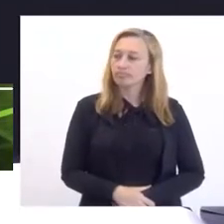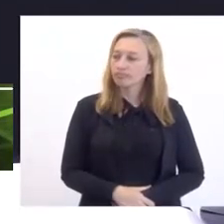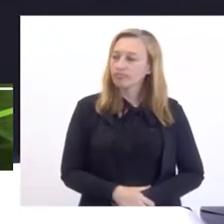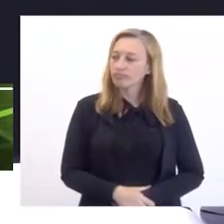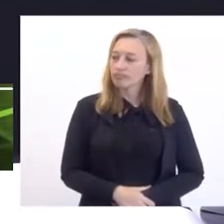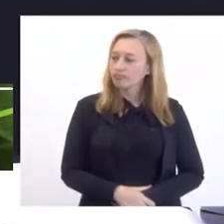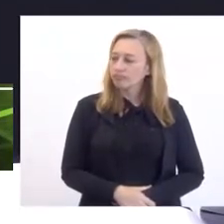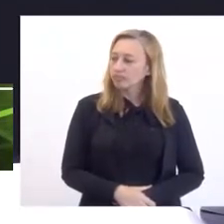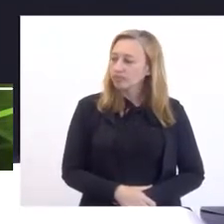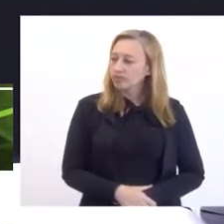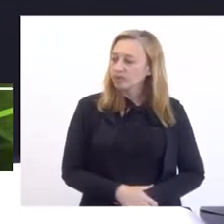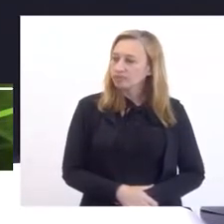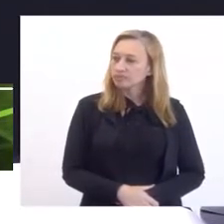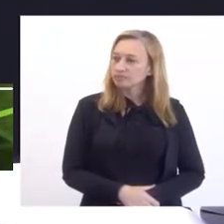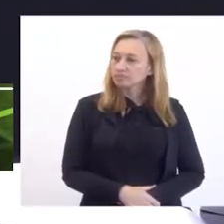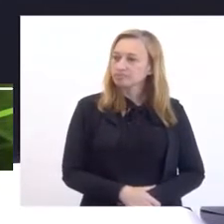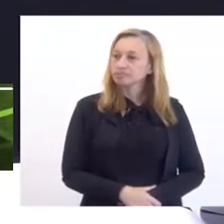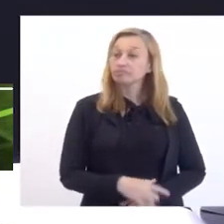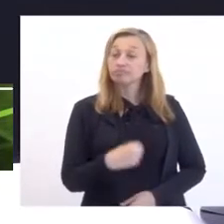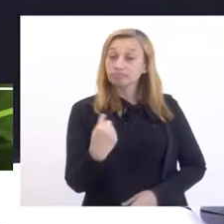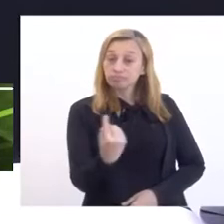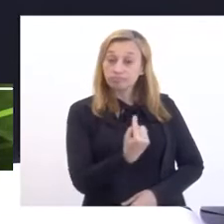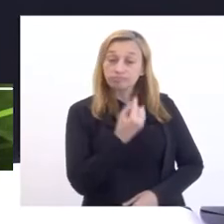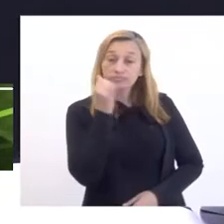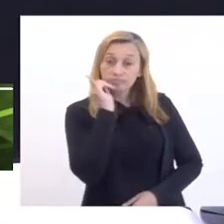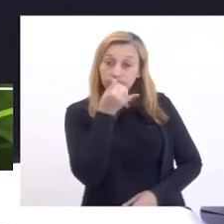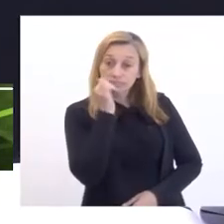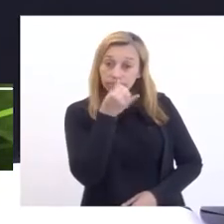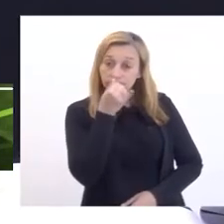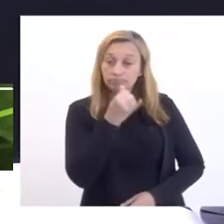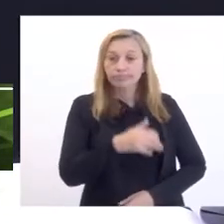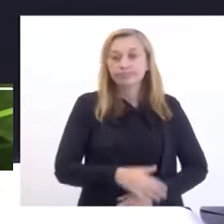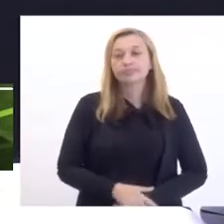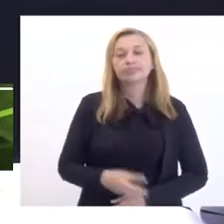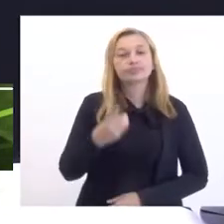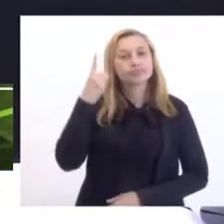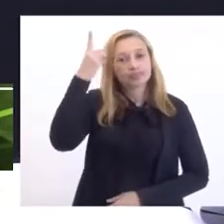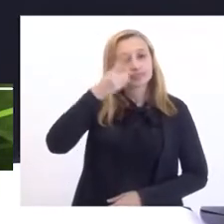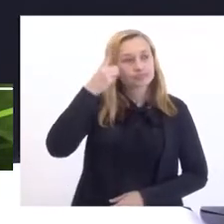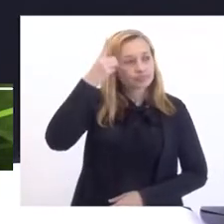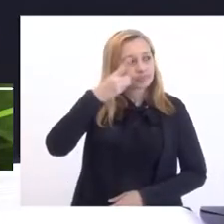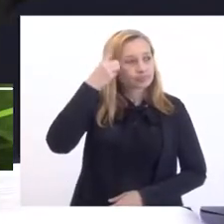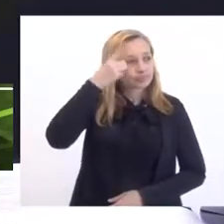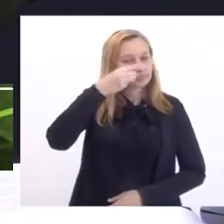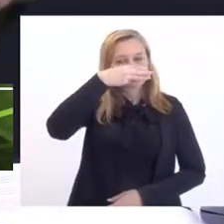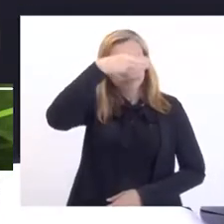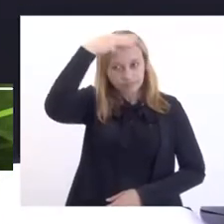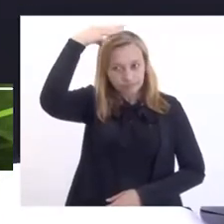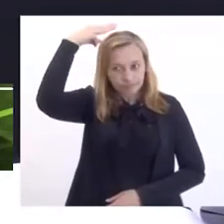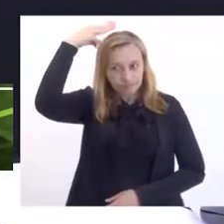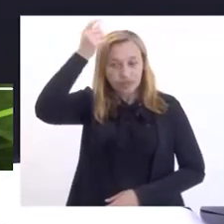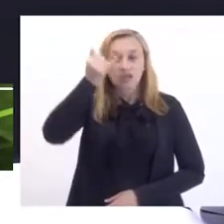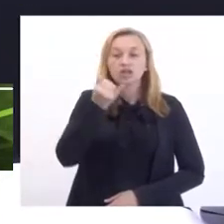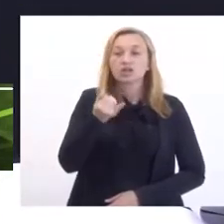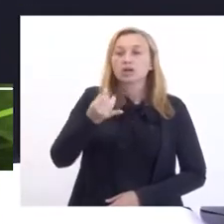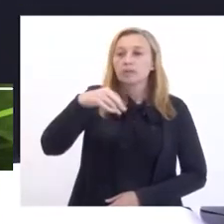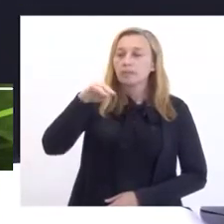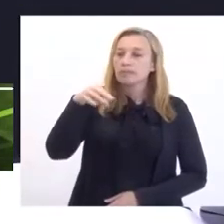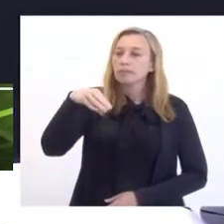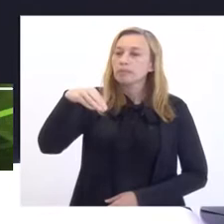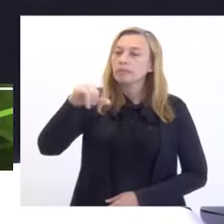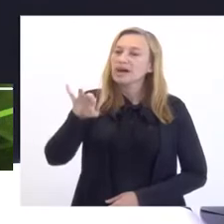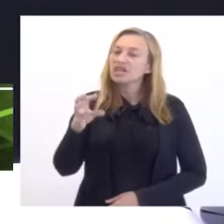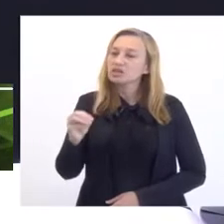ao nosso digno relator, deputado Márcio Canella, aliás, a dupla de